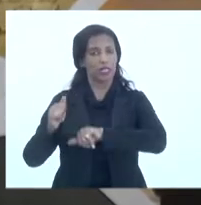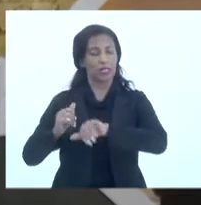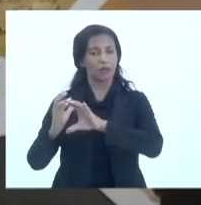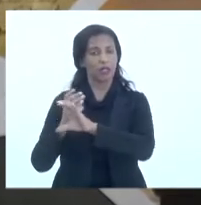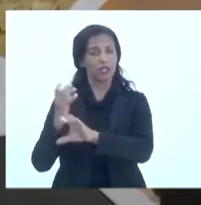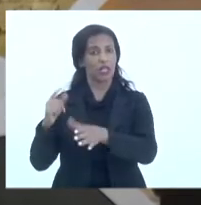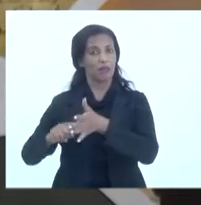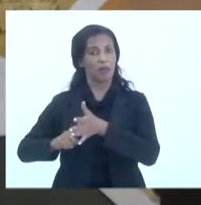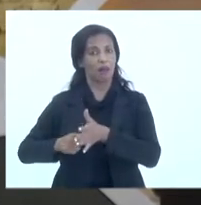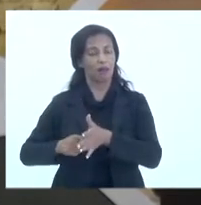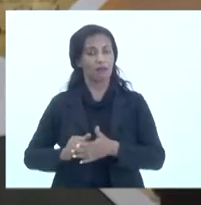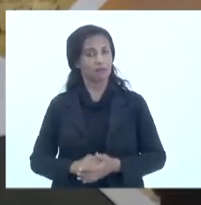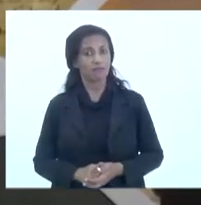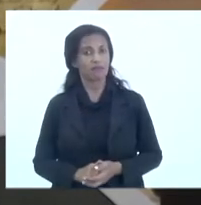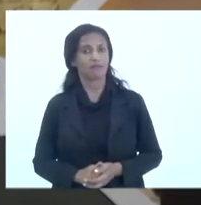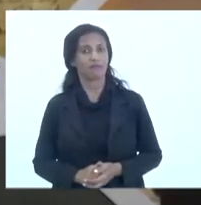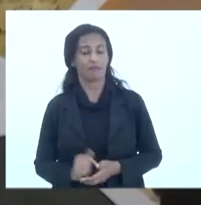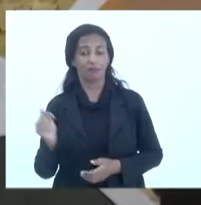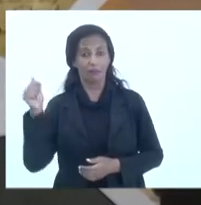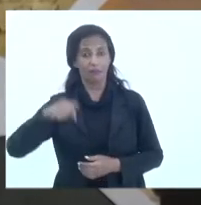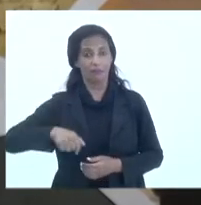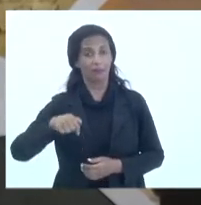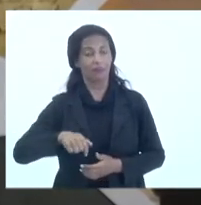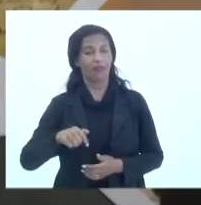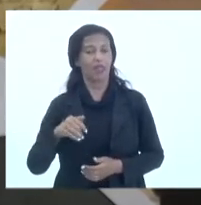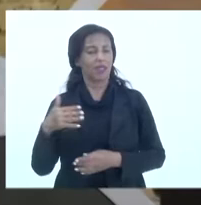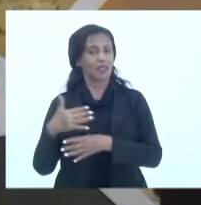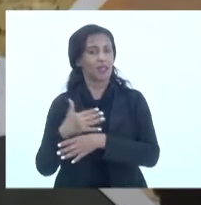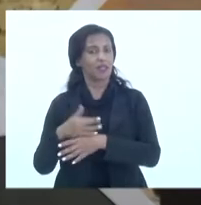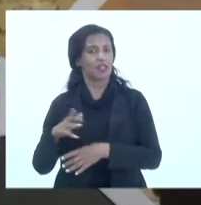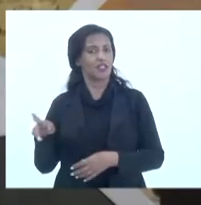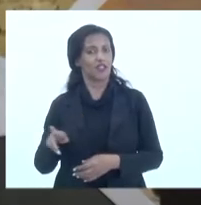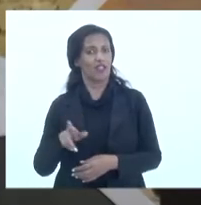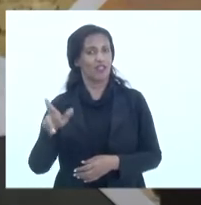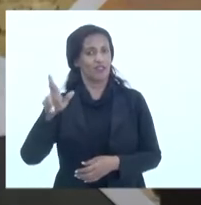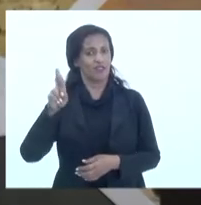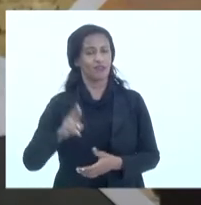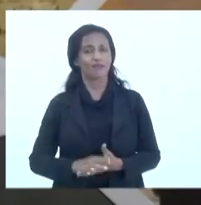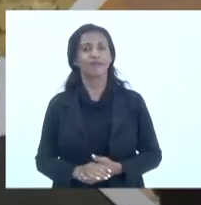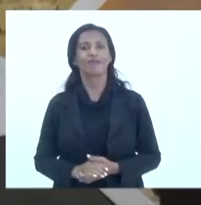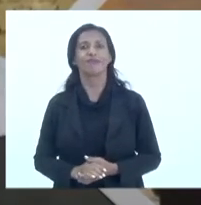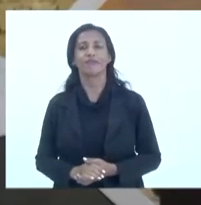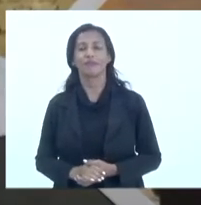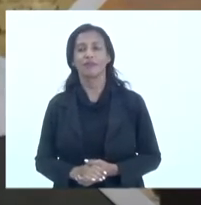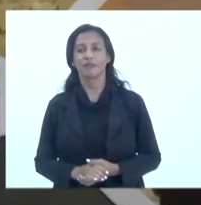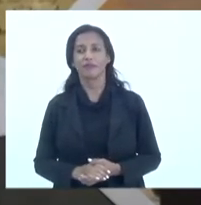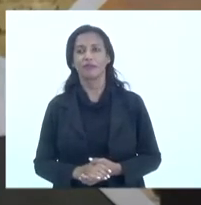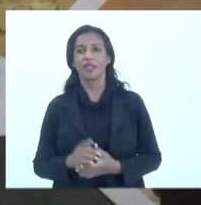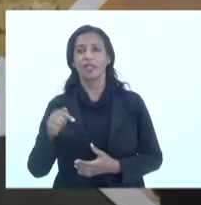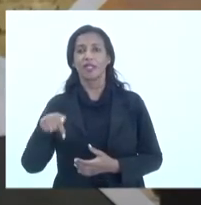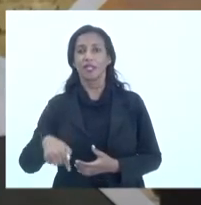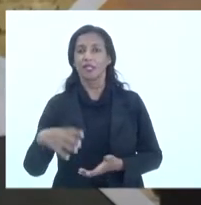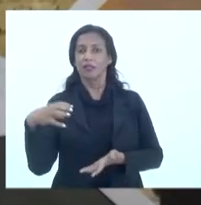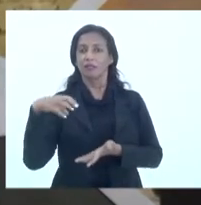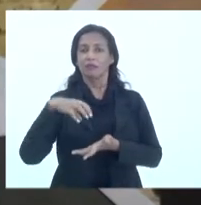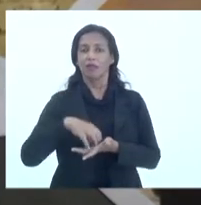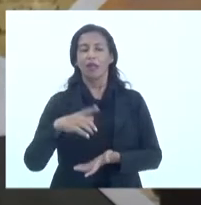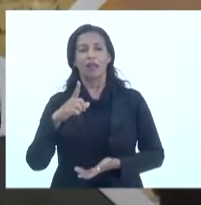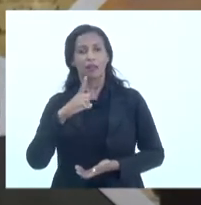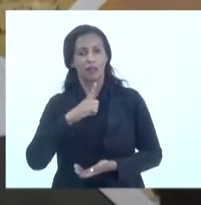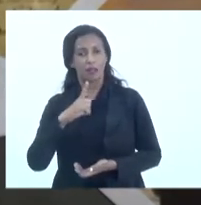engenharia mecânica, aqui na cidade de Resende. E nessa unidade que